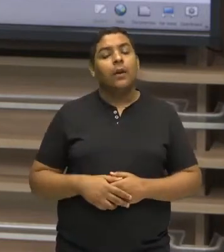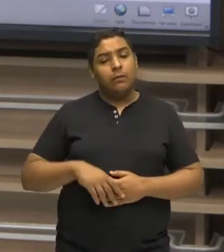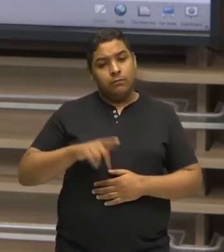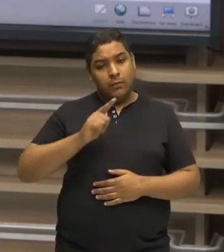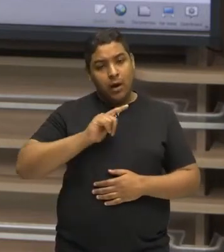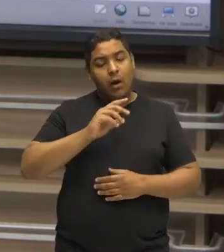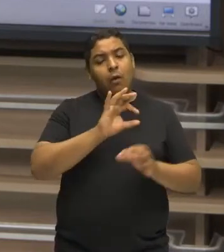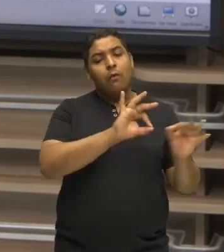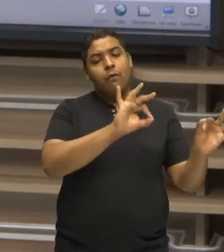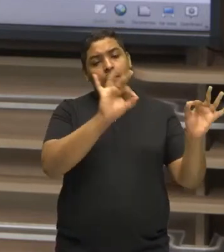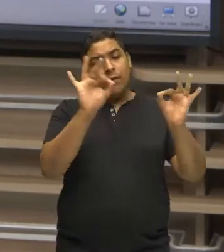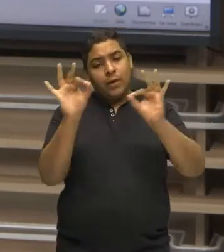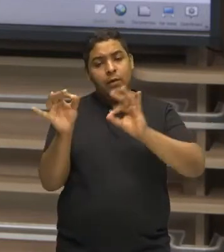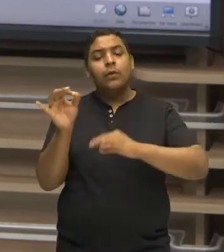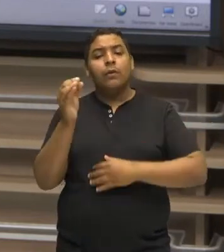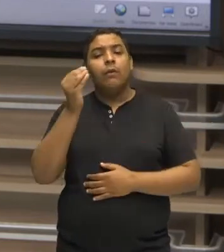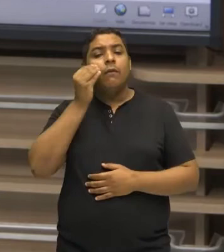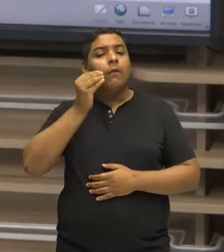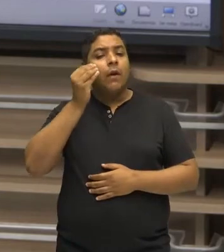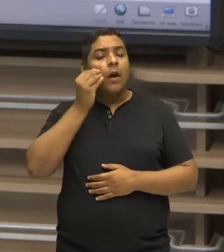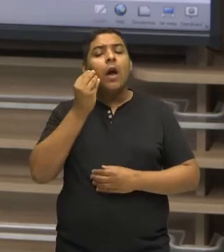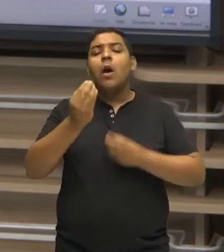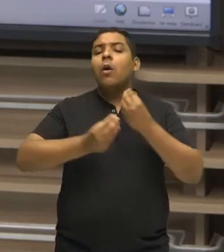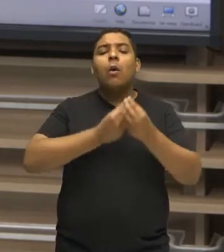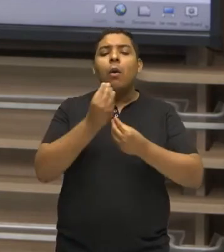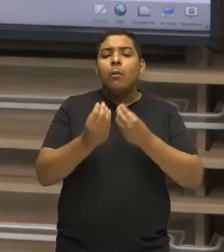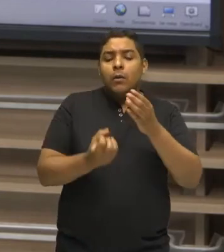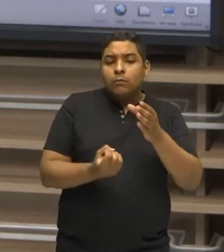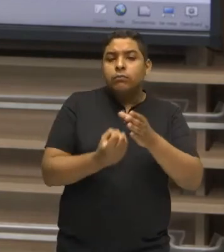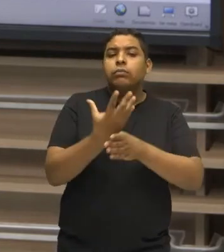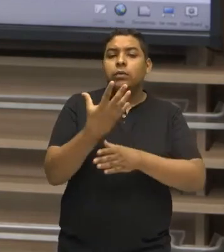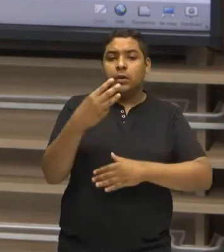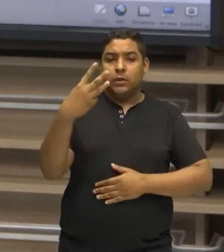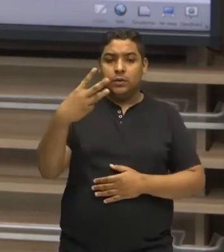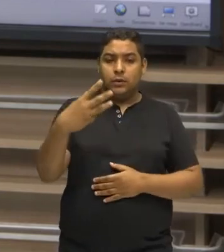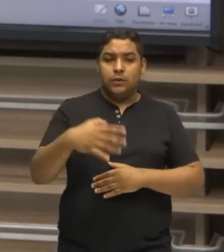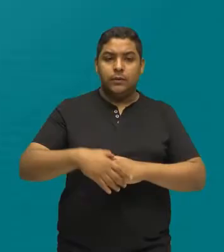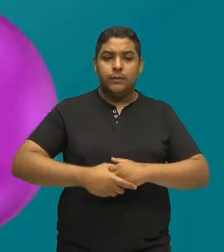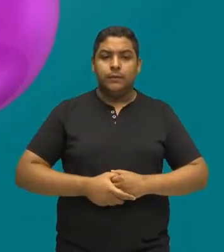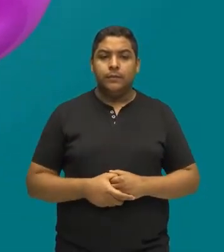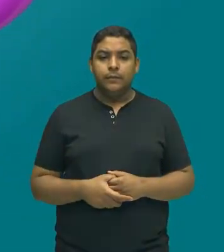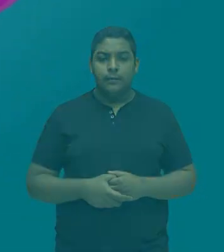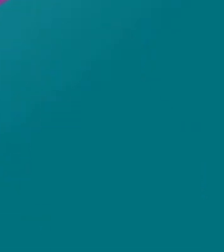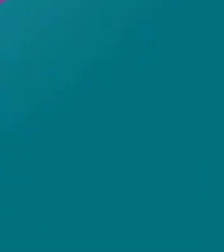vão verificar como são formadas as cores terciárias.